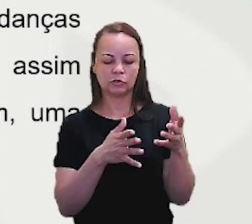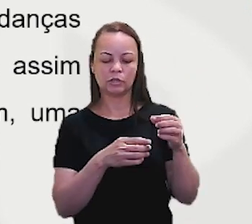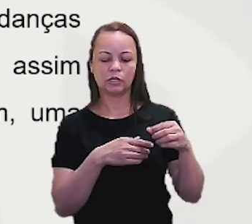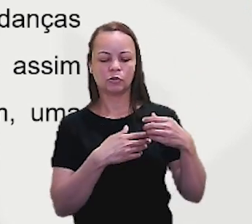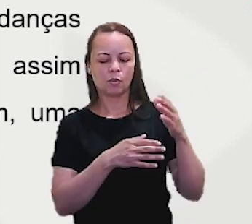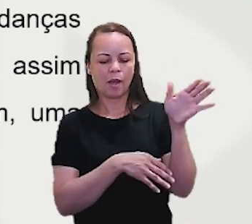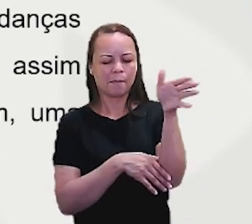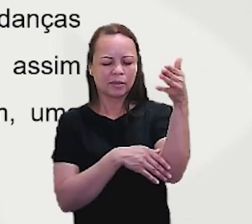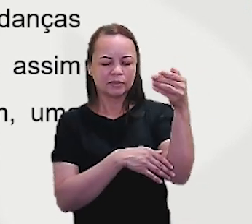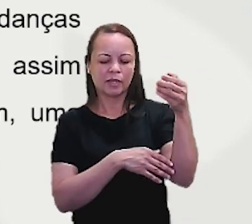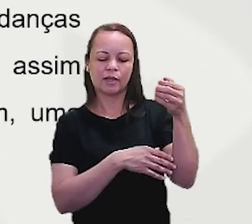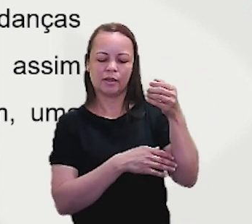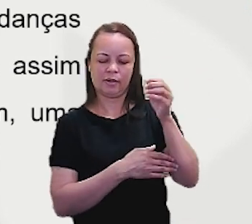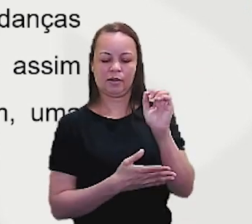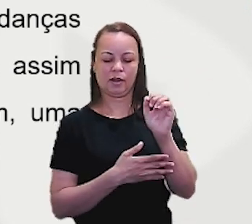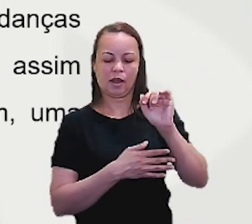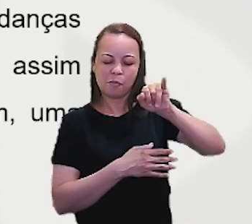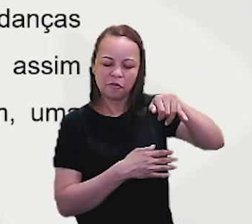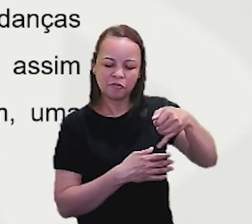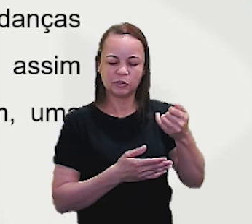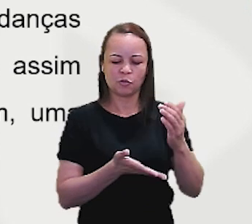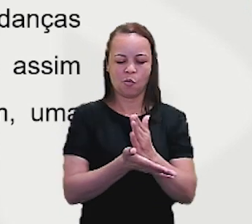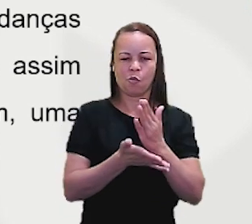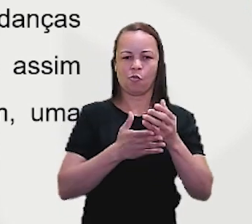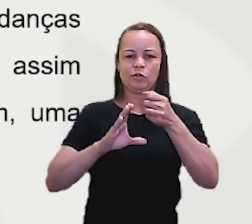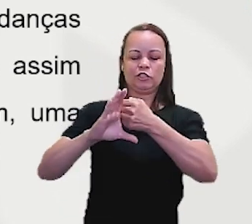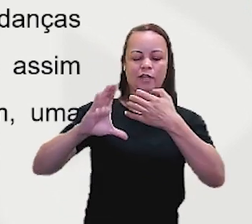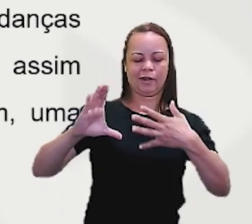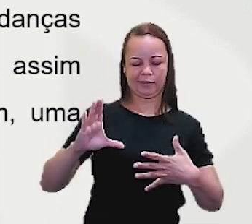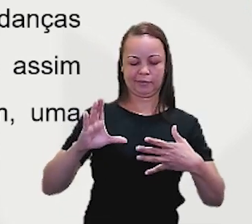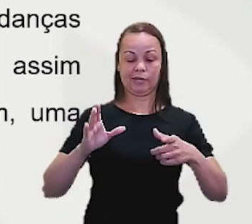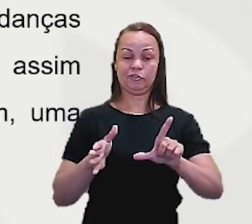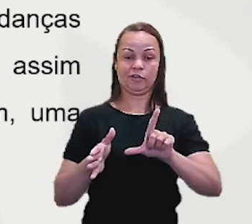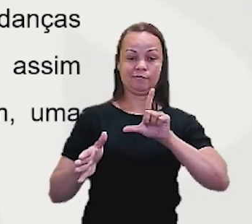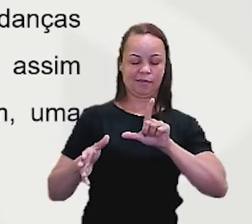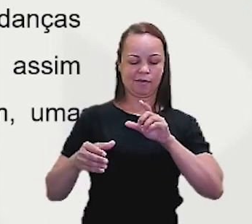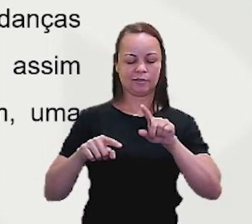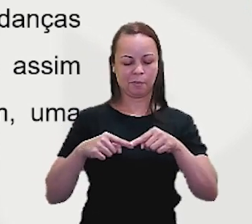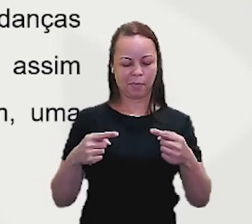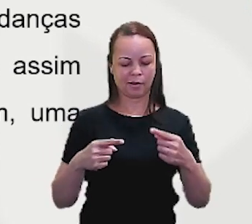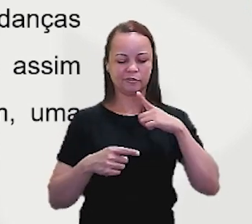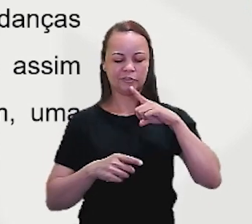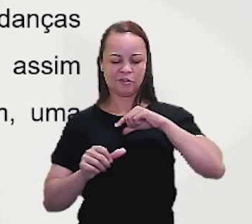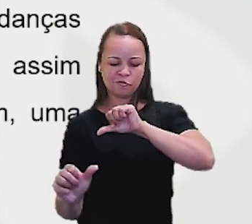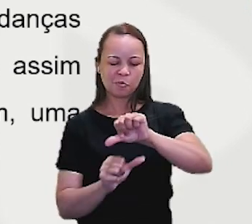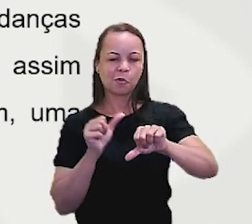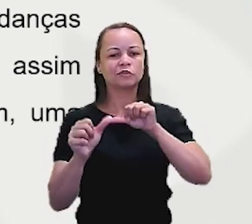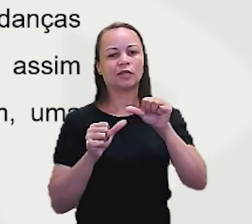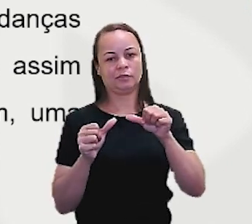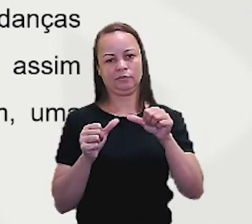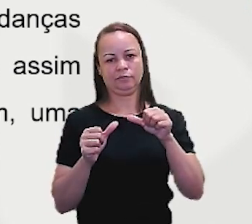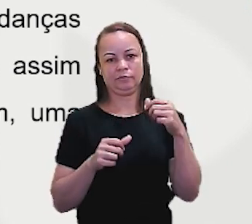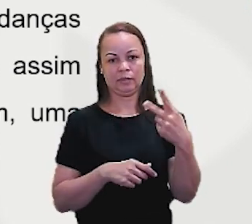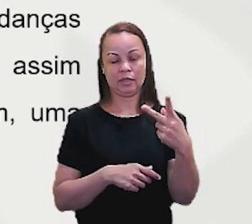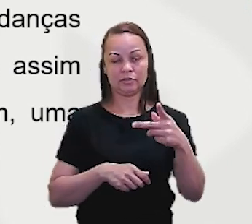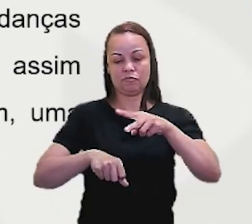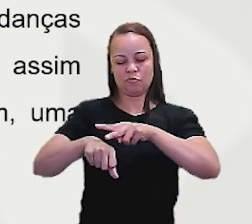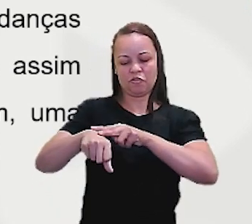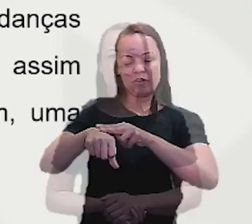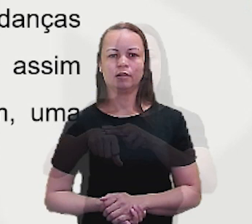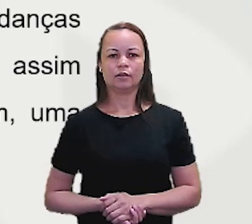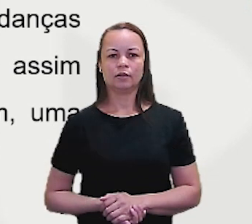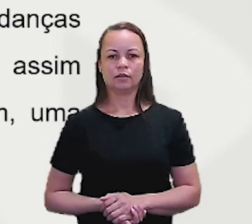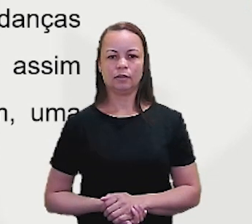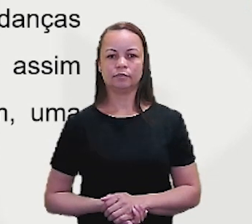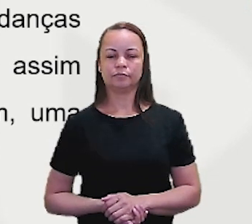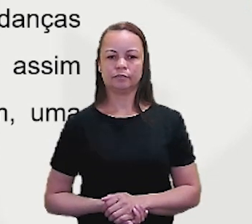algumas mudanças significatórias. Desculpem, mudanças significativas. Dessa forma, o verde e o amarelo foram